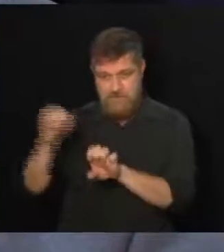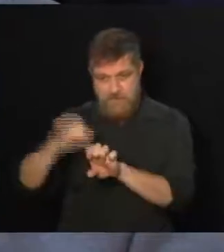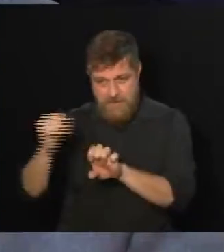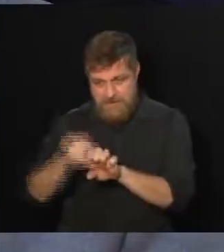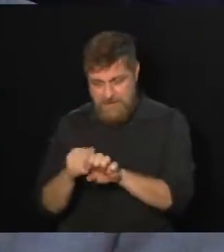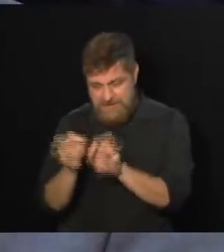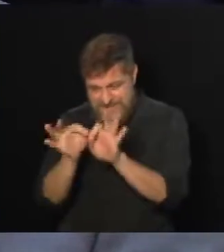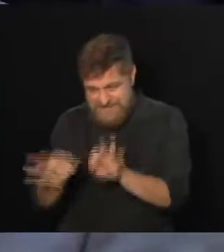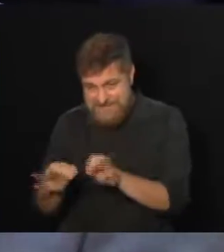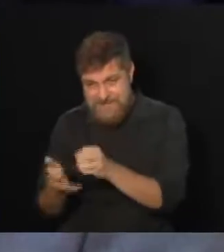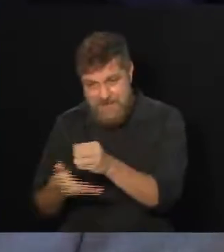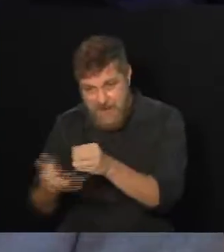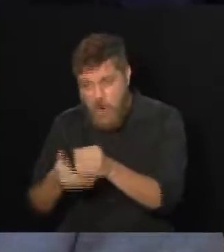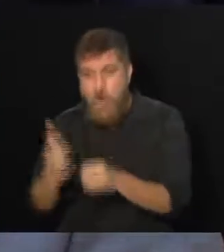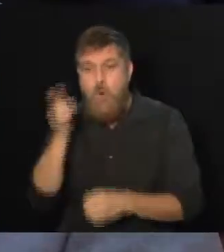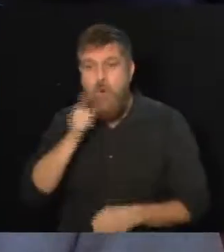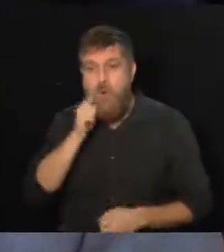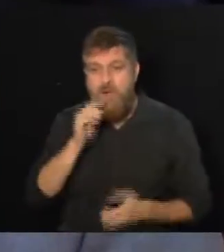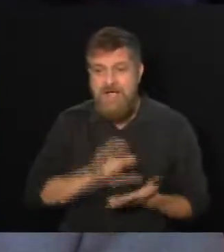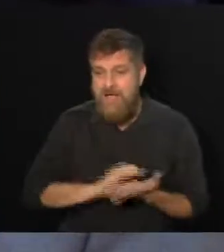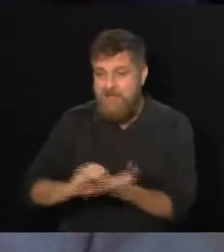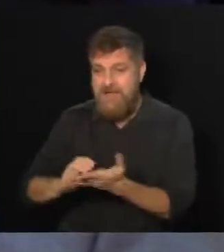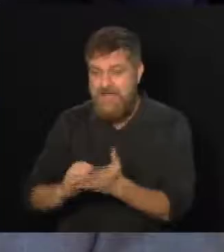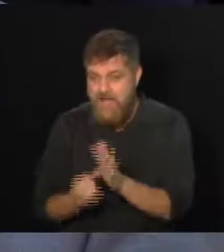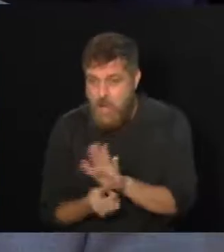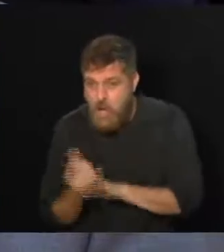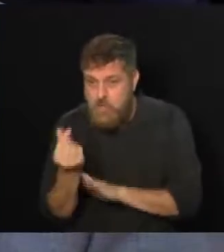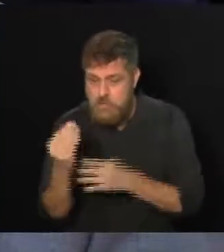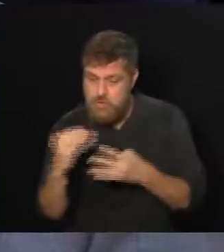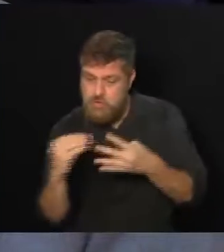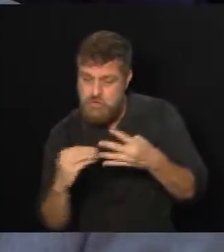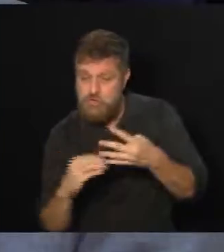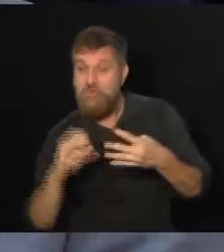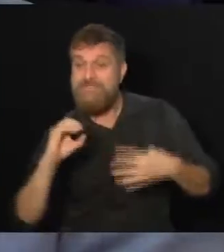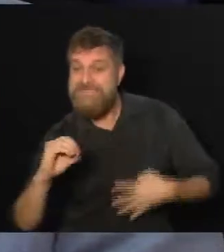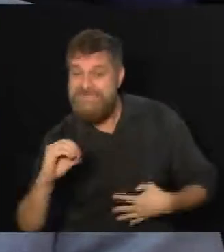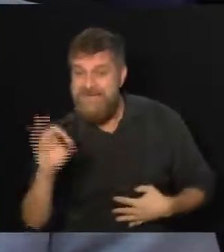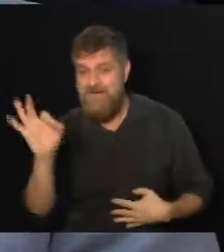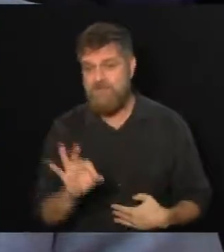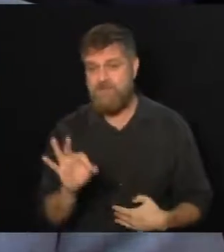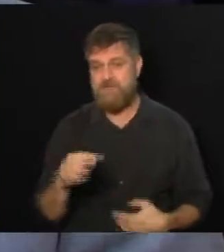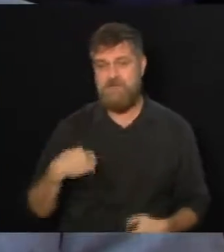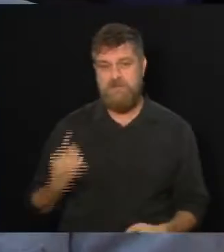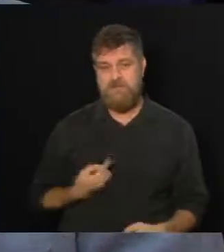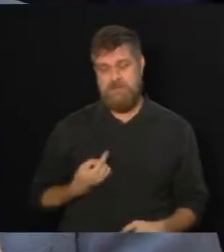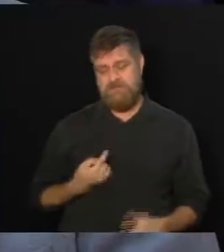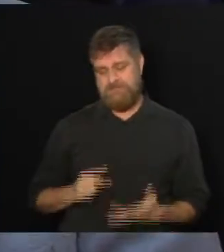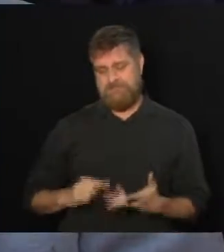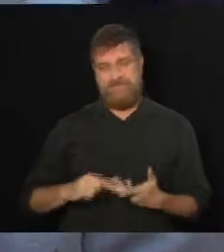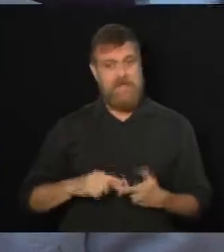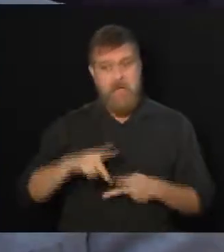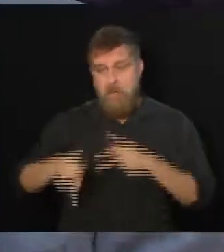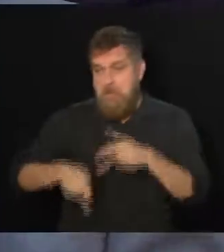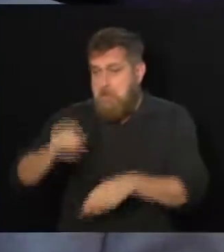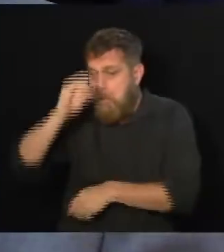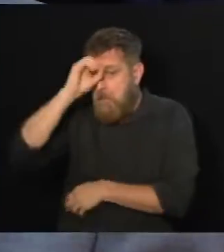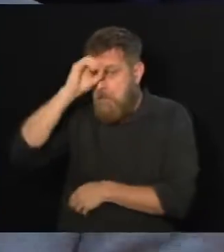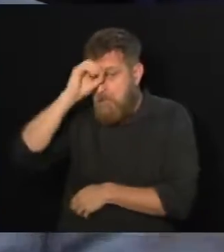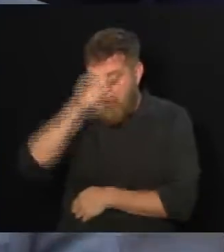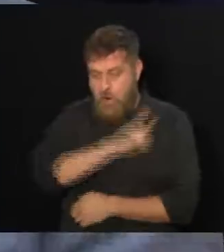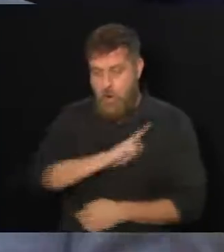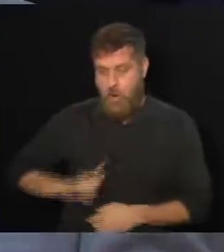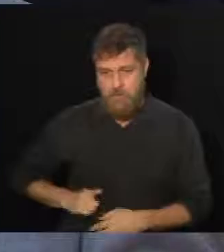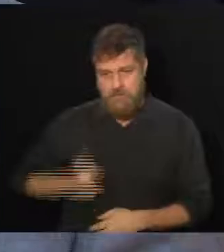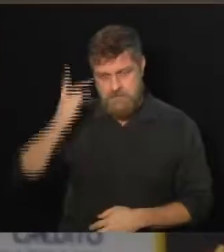microempreendedor, obter um empréstimo de 0%, 0%. Então são situações que a população não conhece e o governo